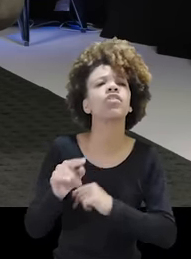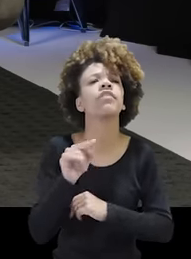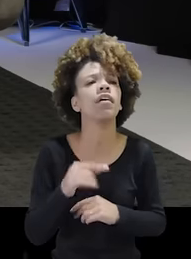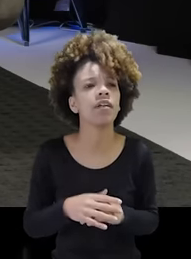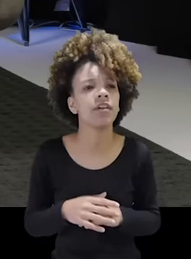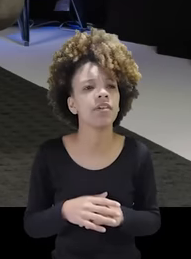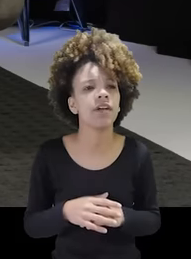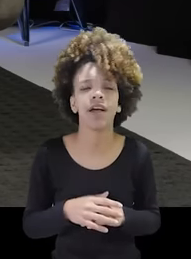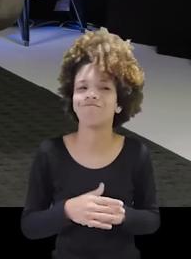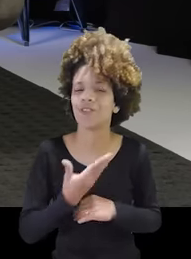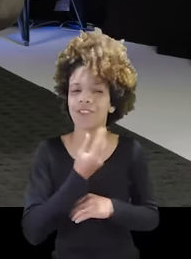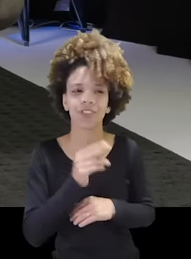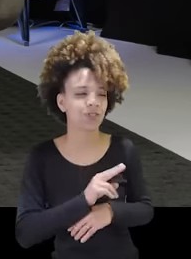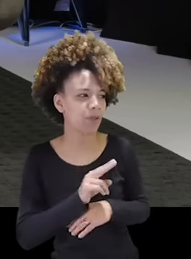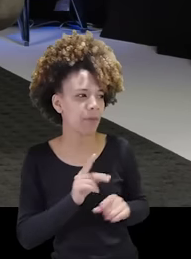sabe